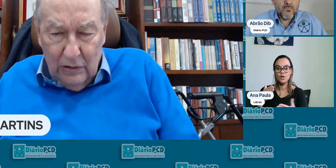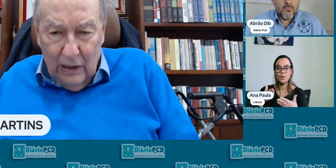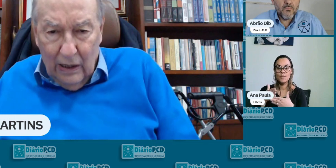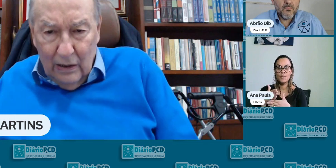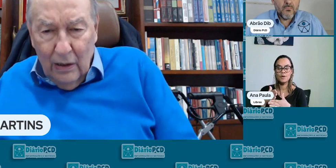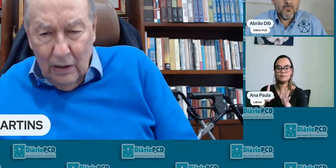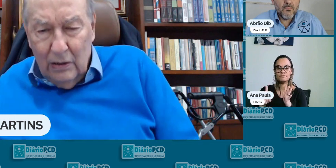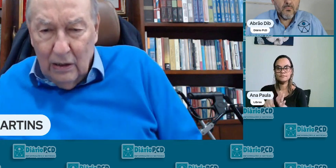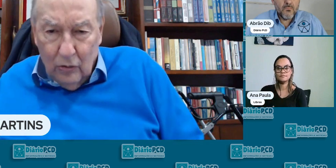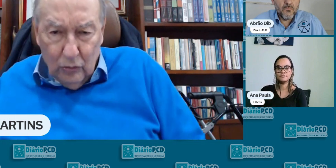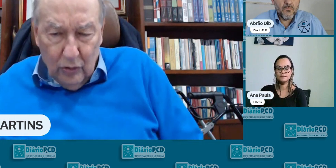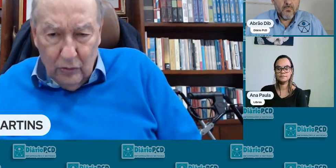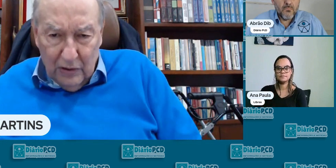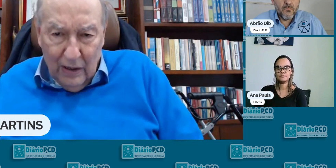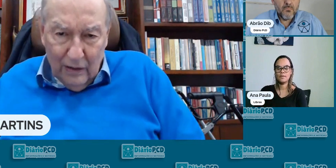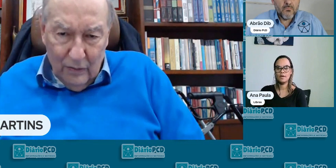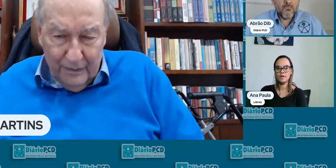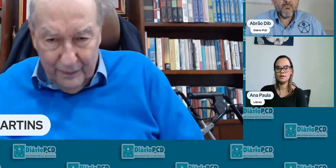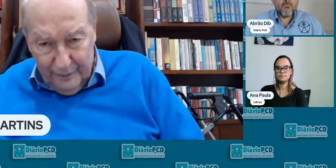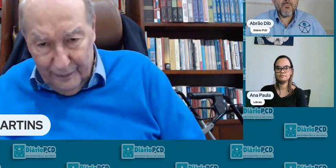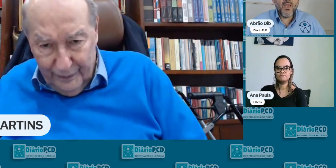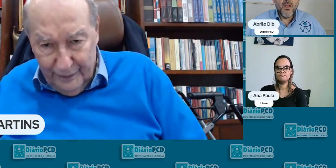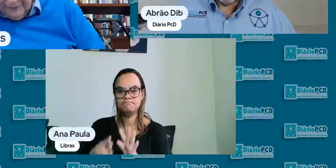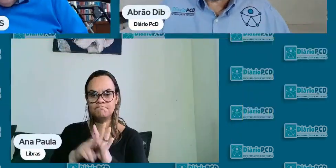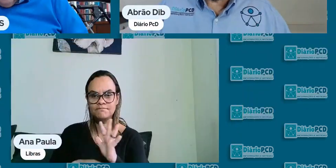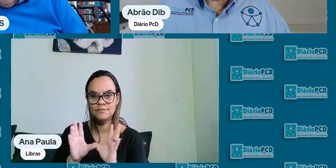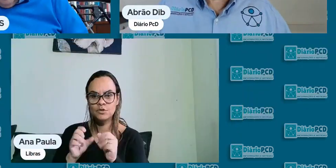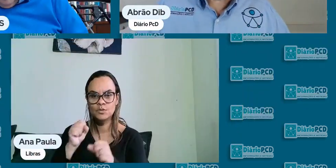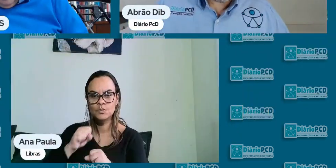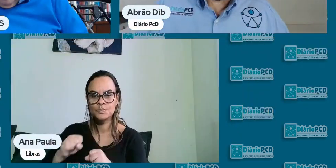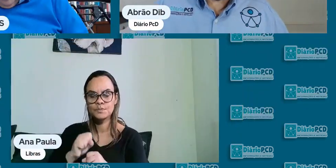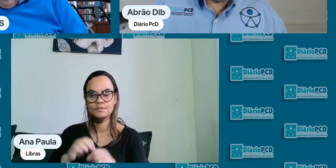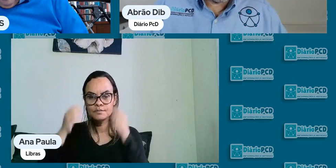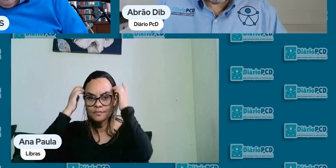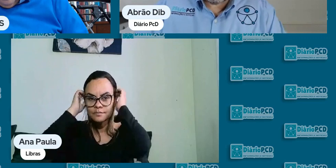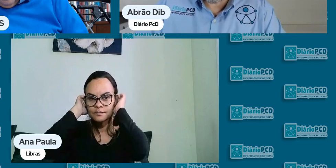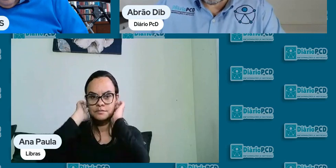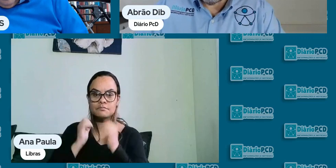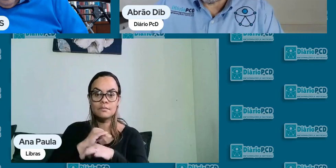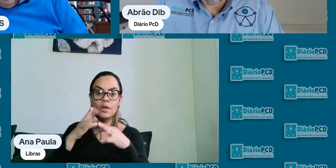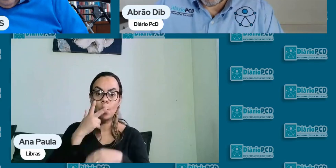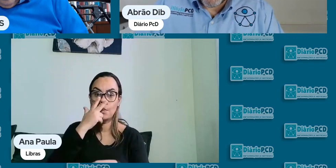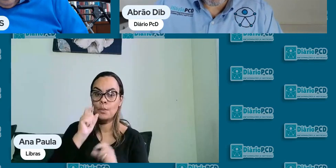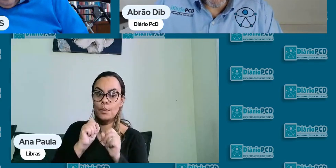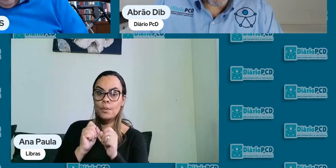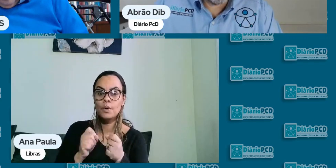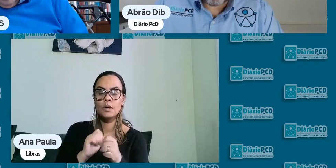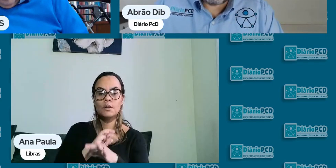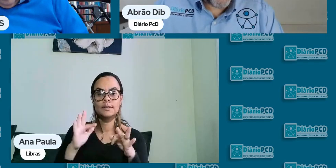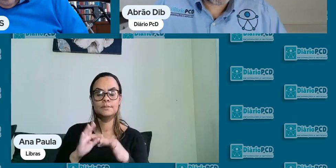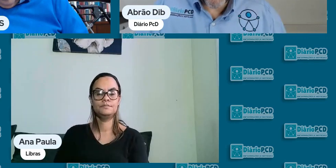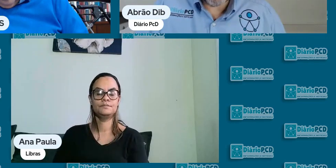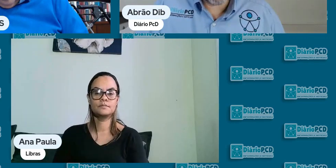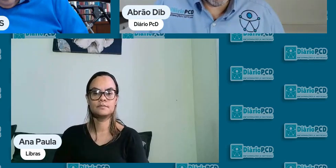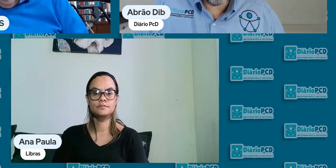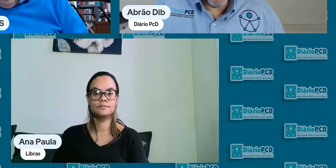legislação ordinária, de resoluções do Senado. O que me parece claro em tudo isso, professor Ives, é que, nesse caso, o